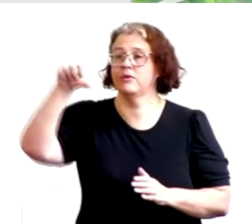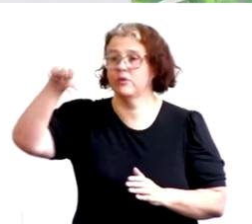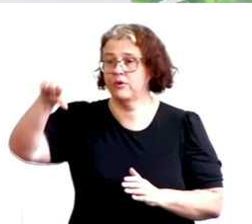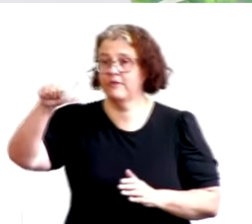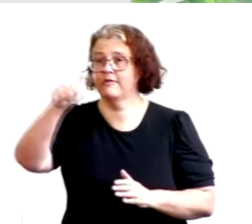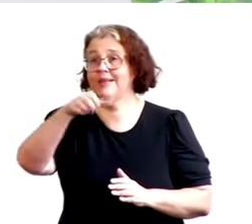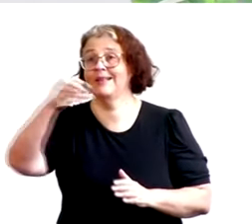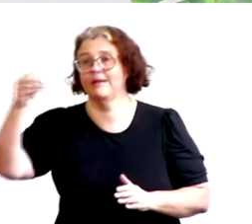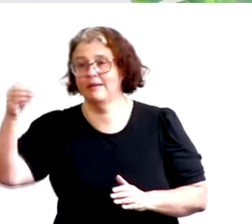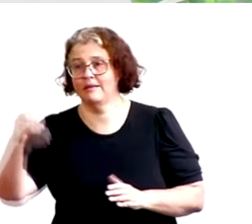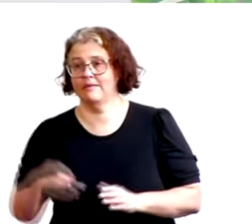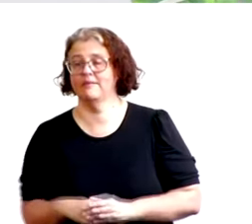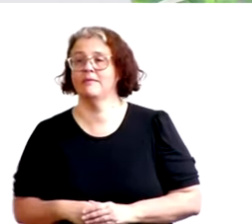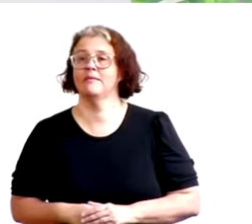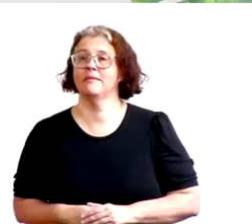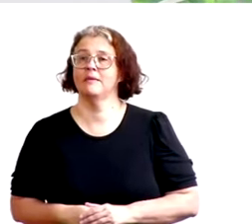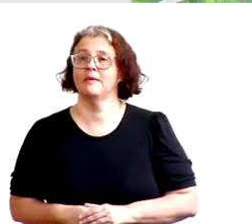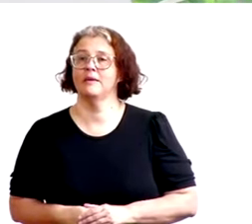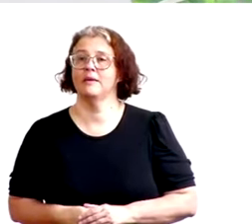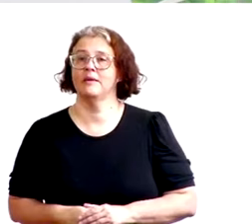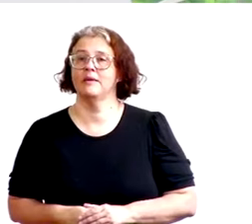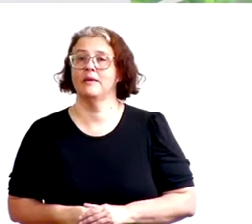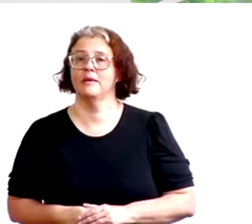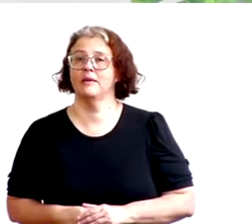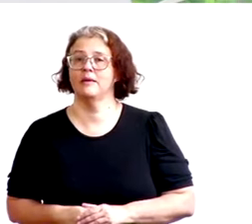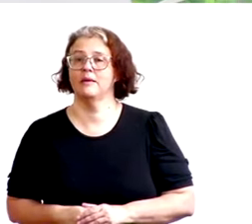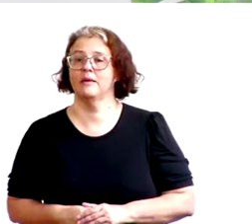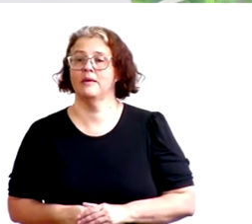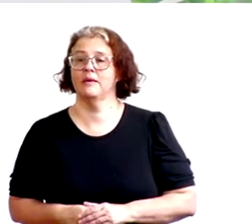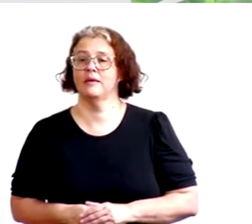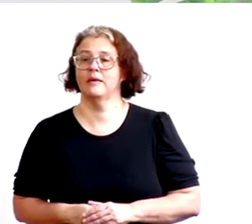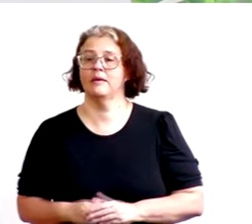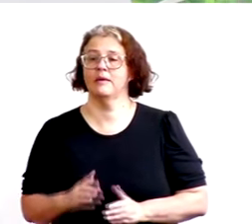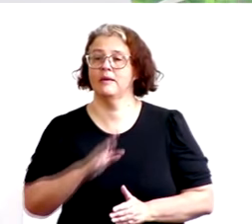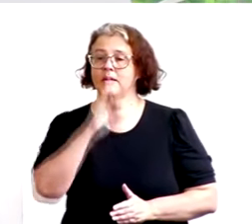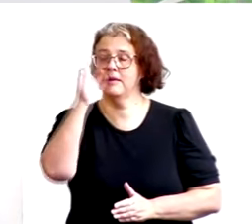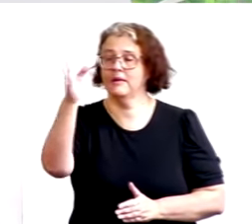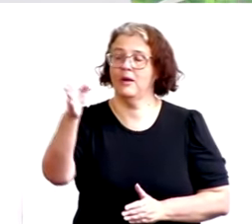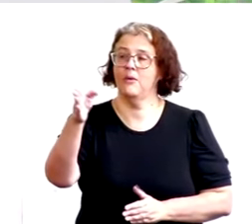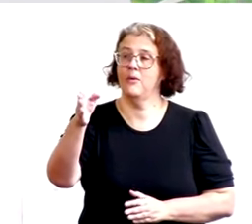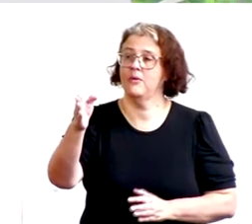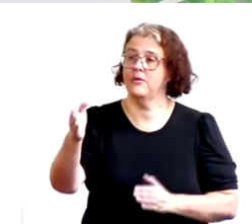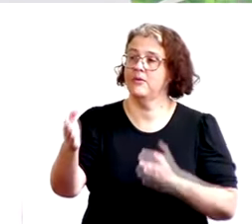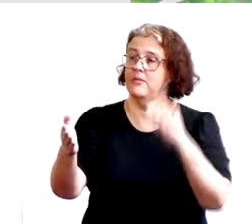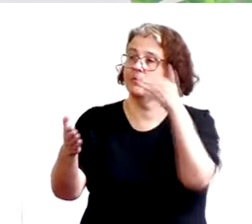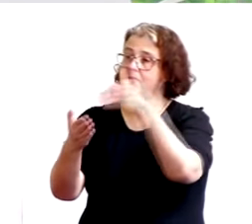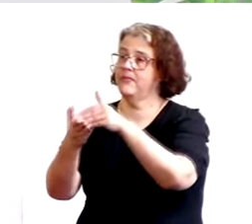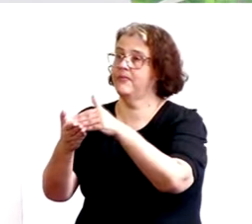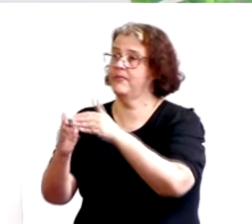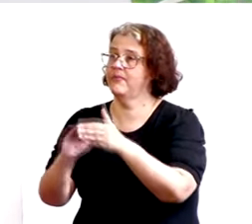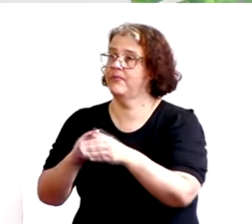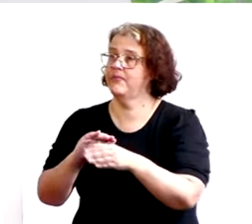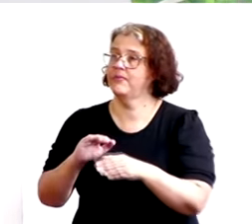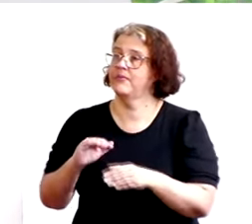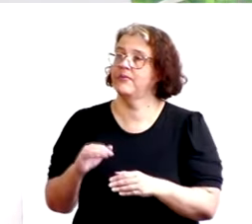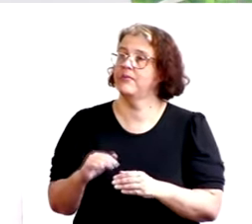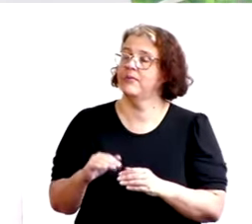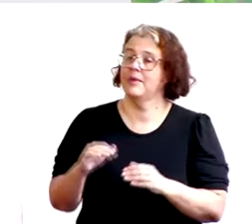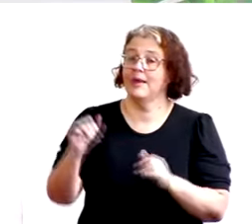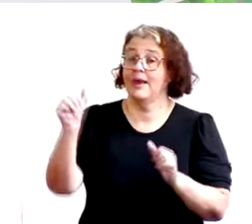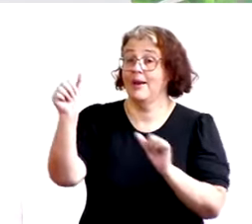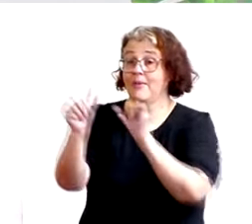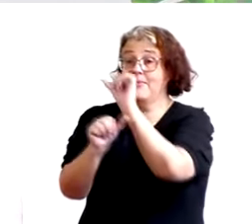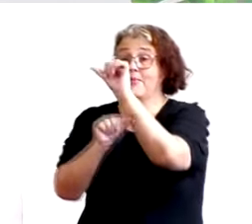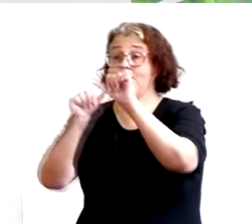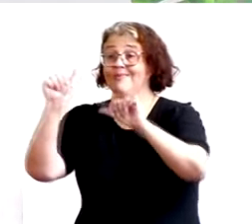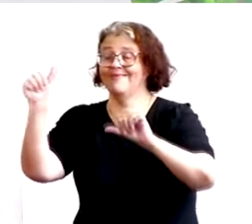10 vamos levar ao ponto mais alto e a mudança de Tom e